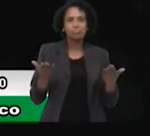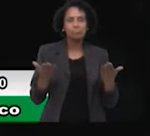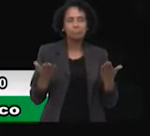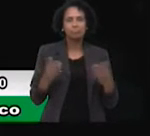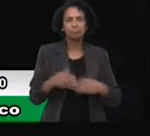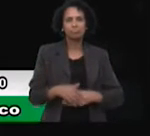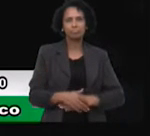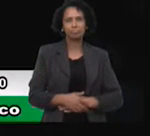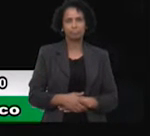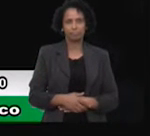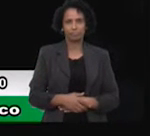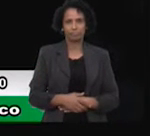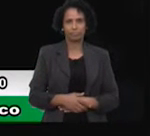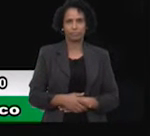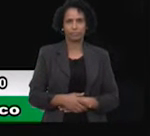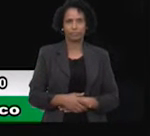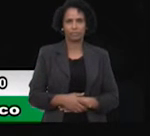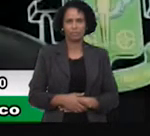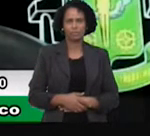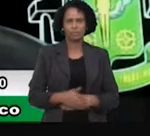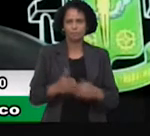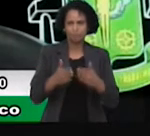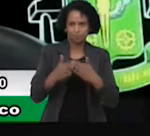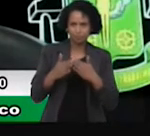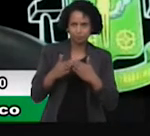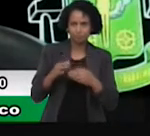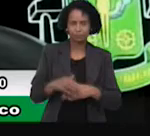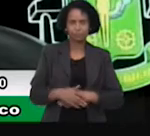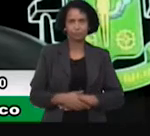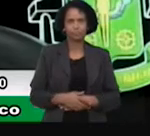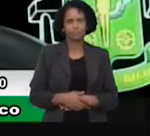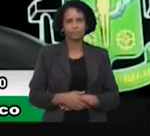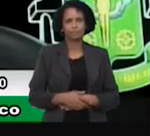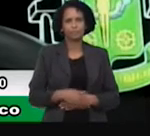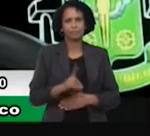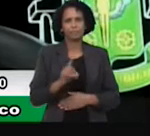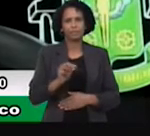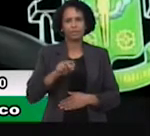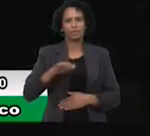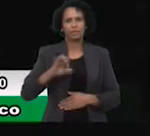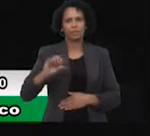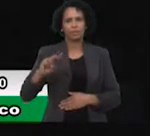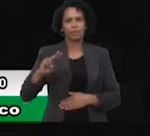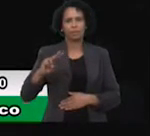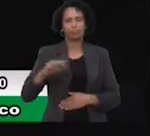Eu vou... Questão de ordem, presidente. Questão de ordem, nobre vereador Daniel Matias.